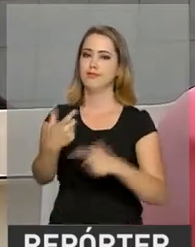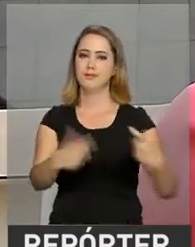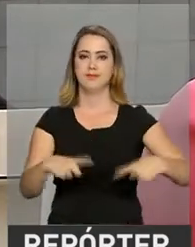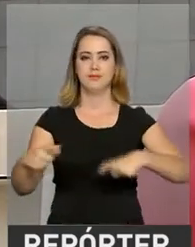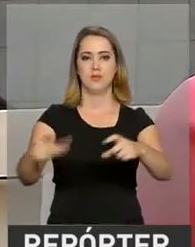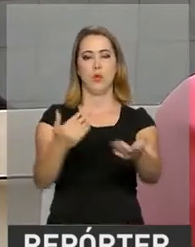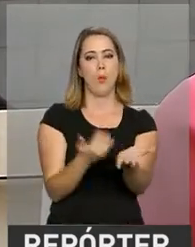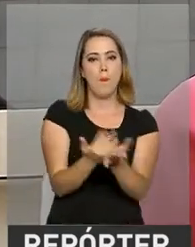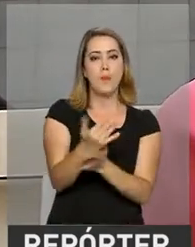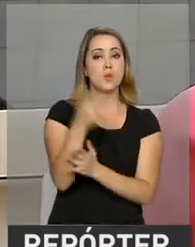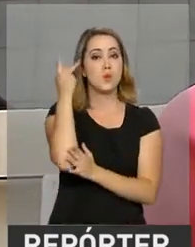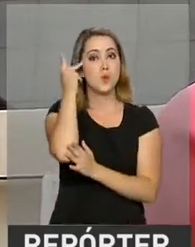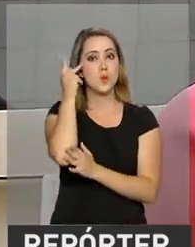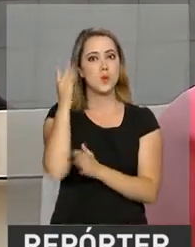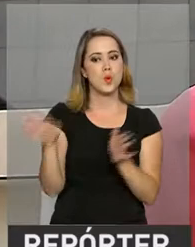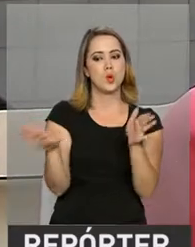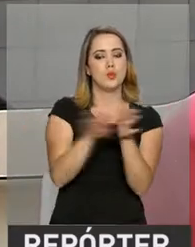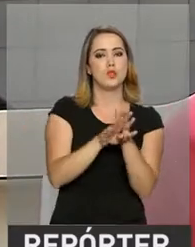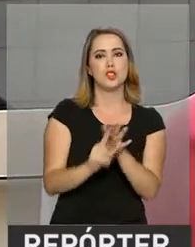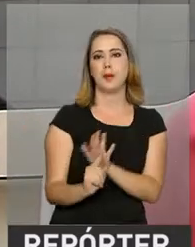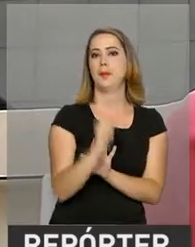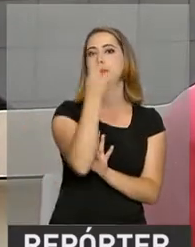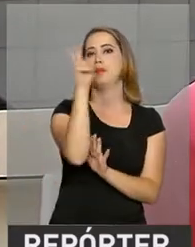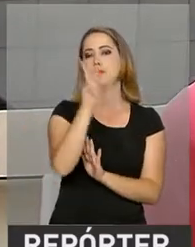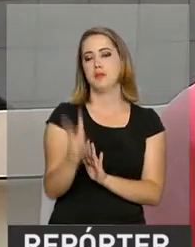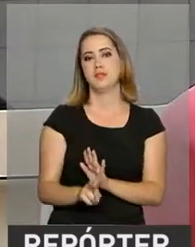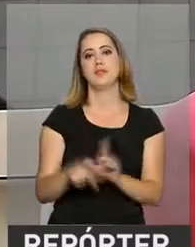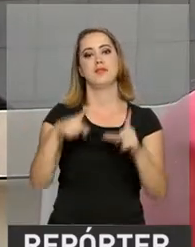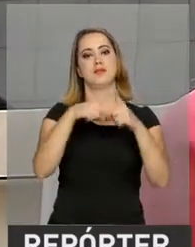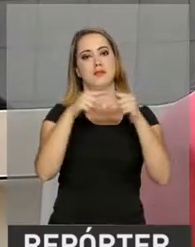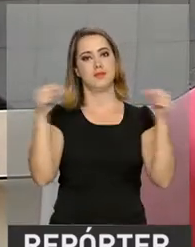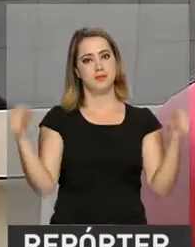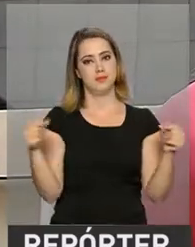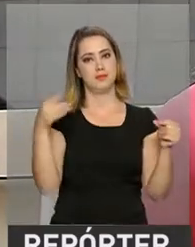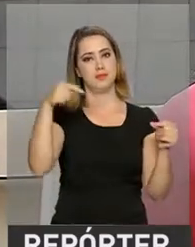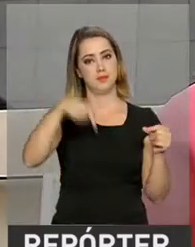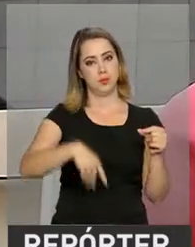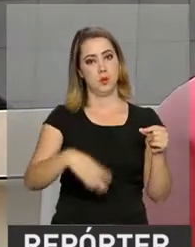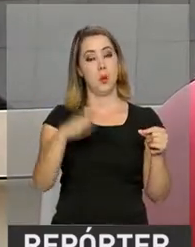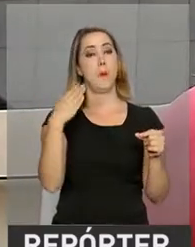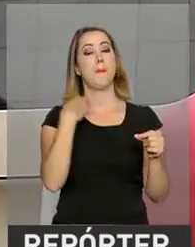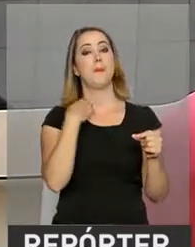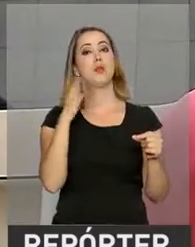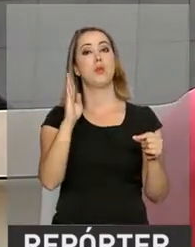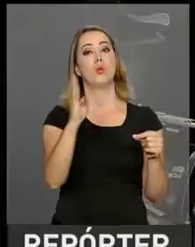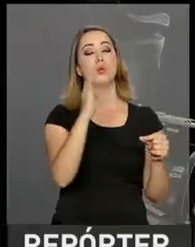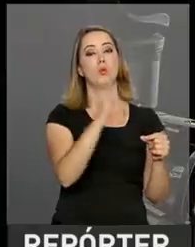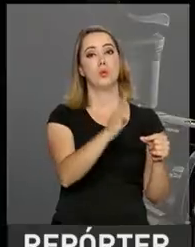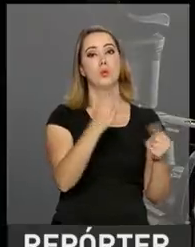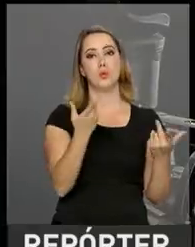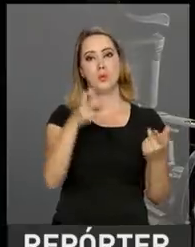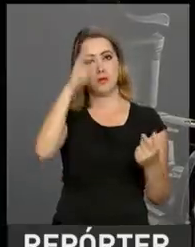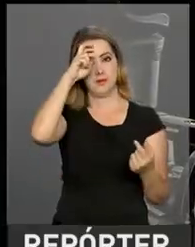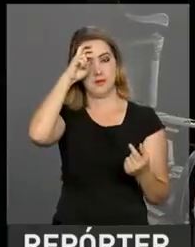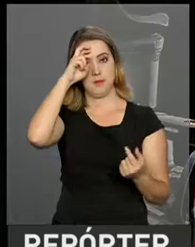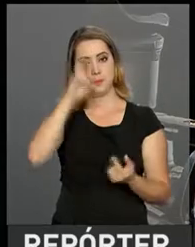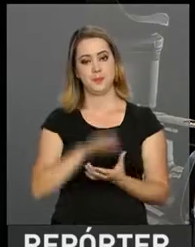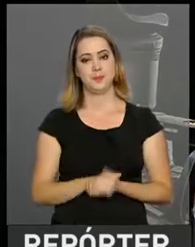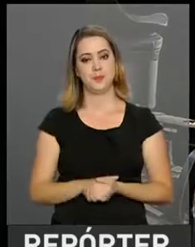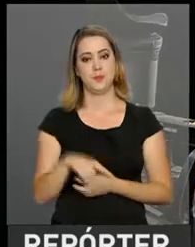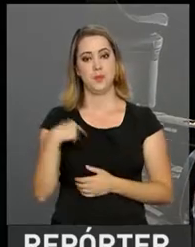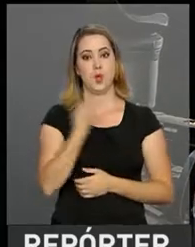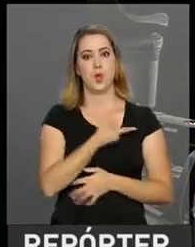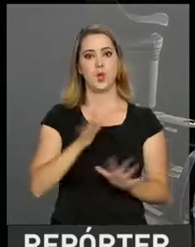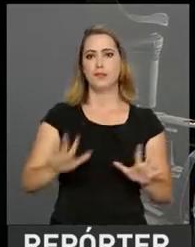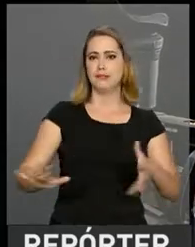Paulo e agora chega pela primeira vez ao Centro Cultural Banco do Brasil em Brasília. Estamos muito animados para fazer um